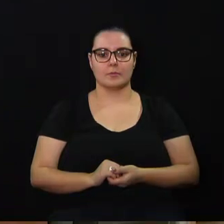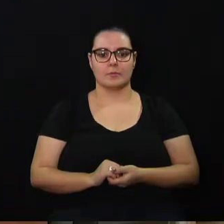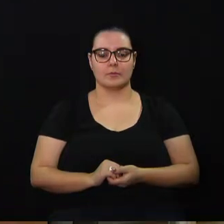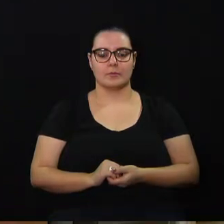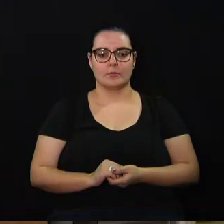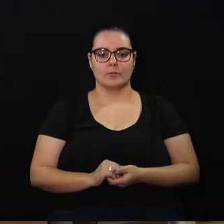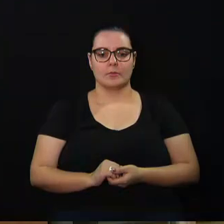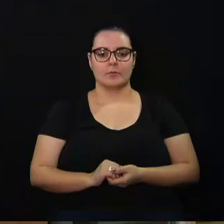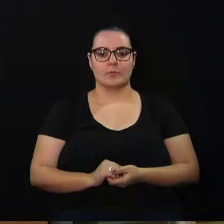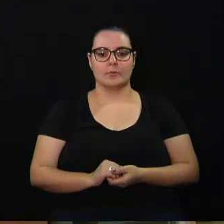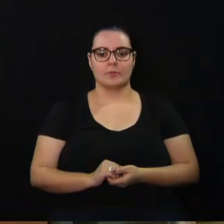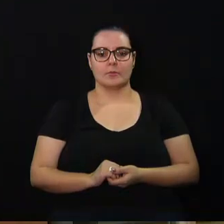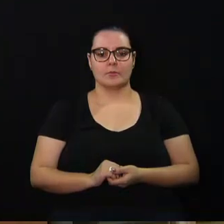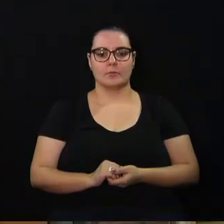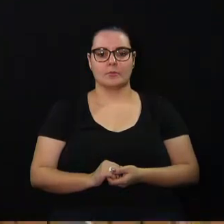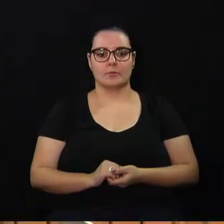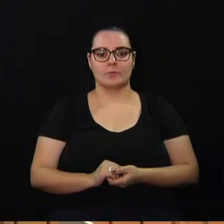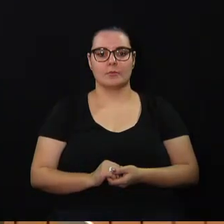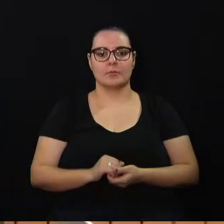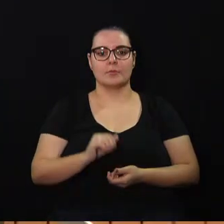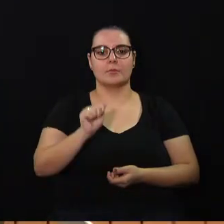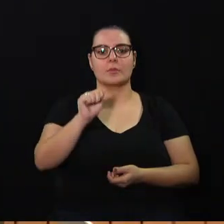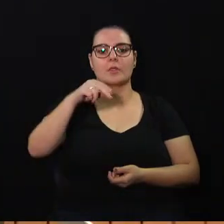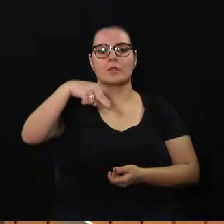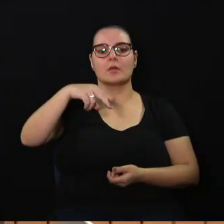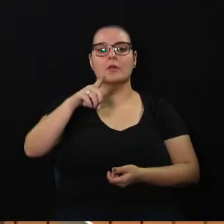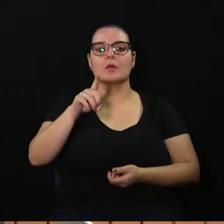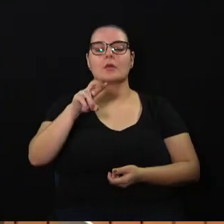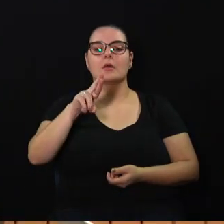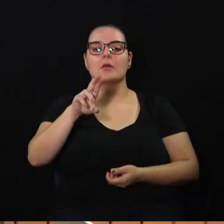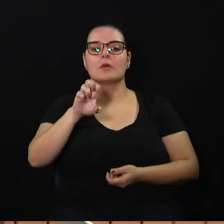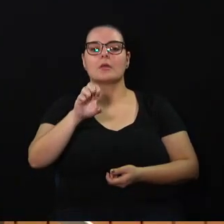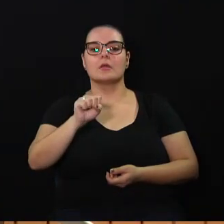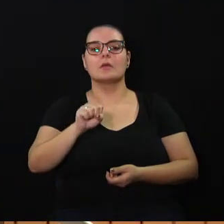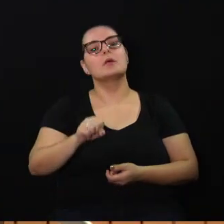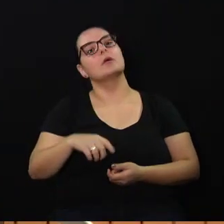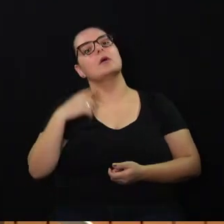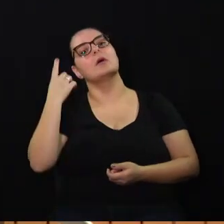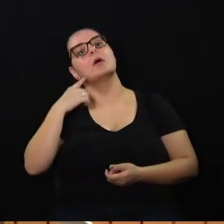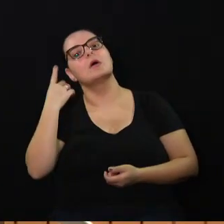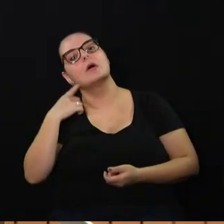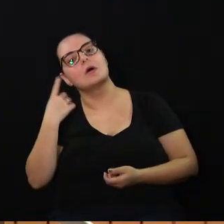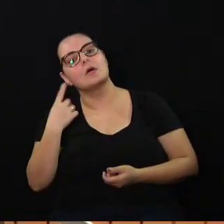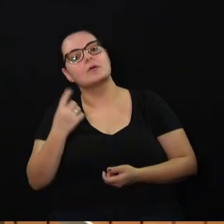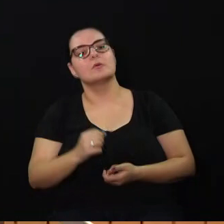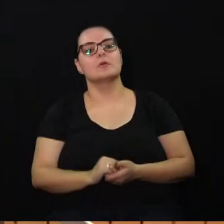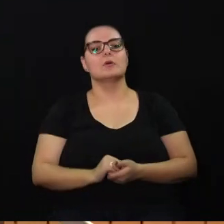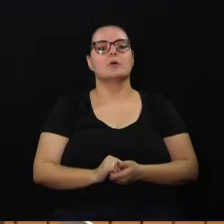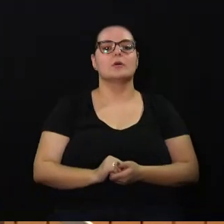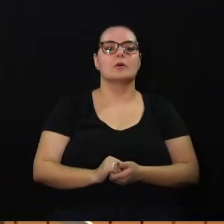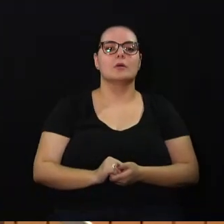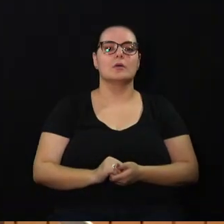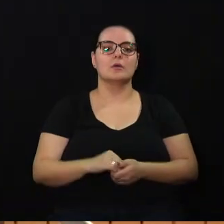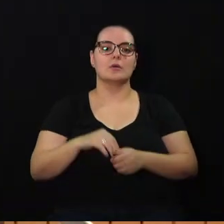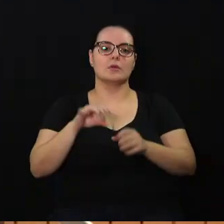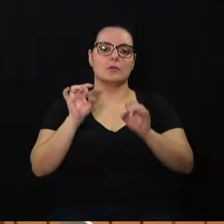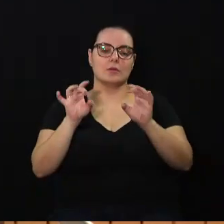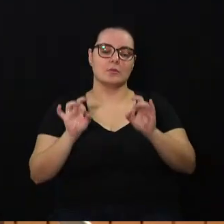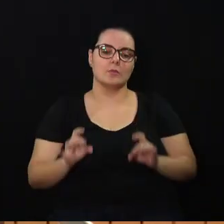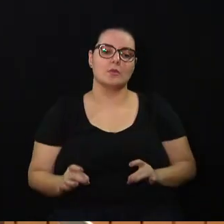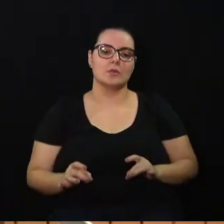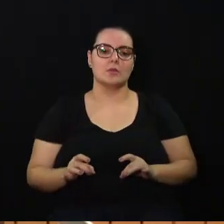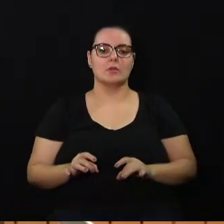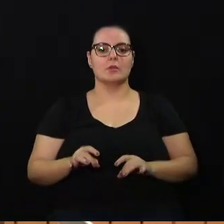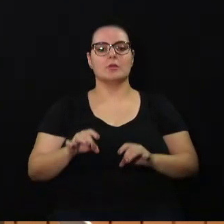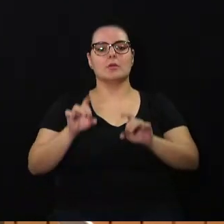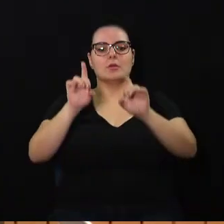e andré reinar godoy advogada especializada em direito do consumidor educação inclusiva e apresentando